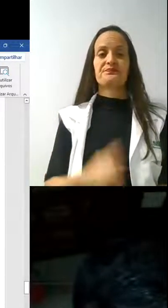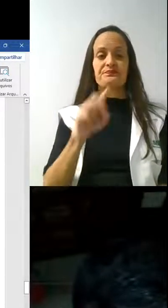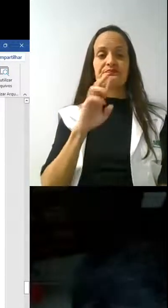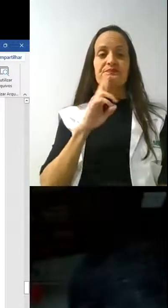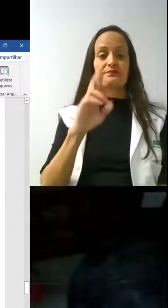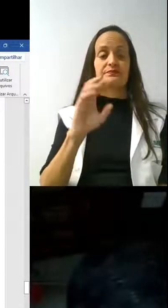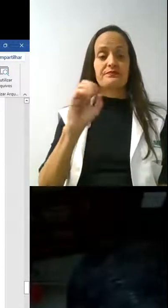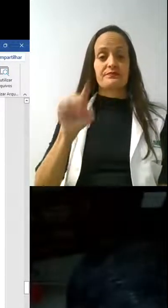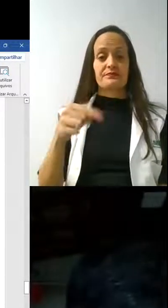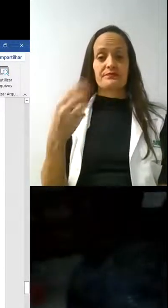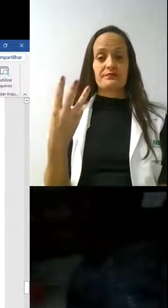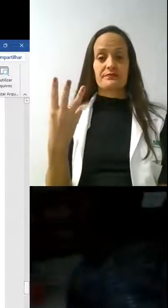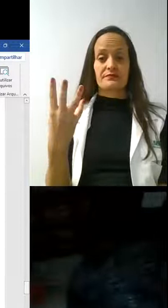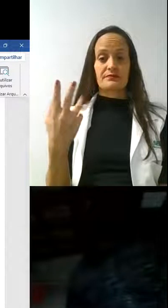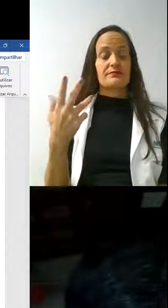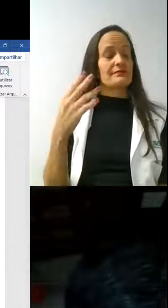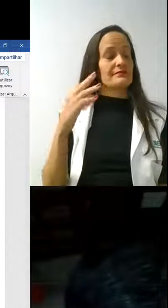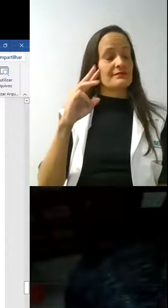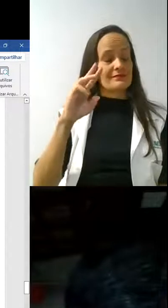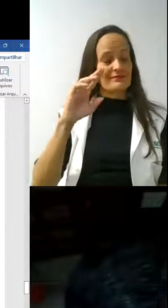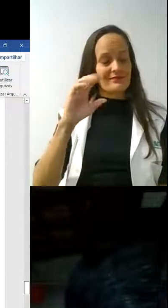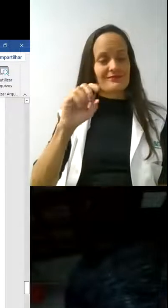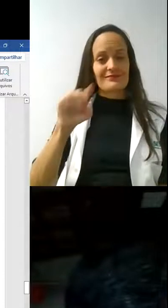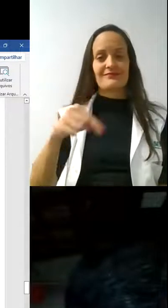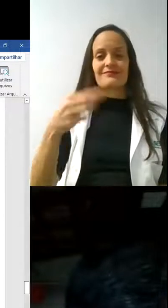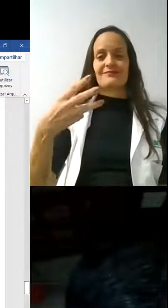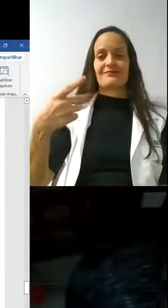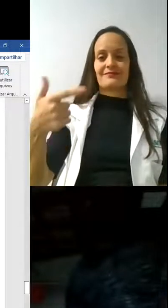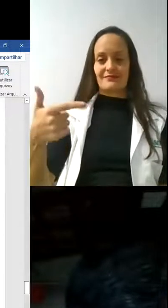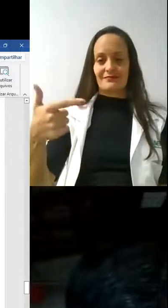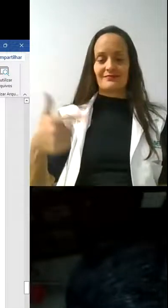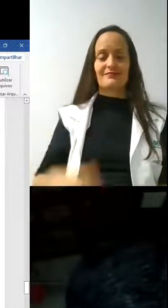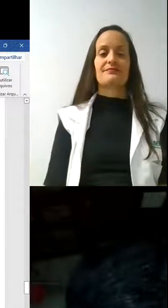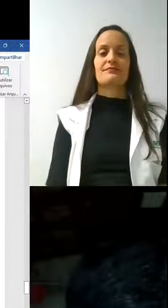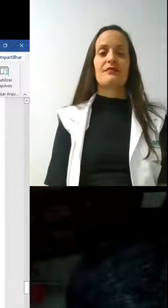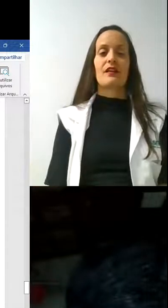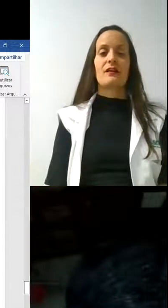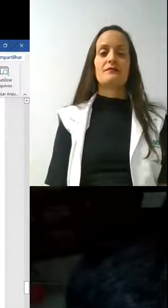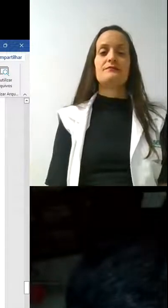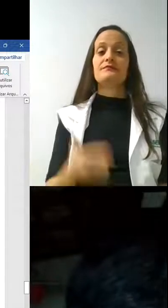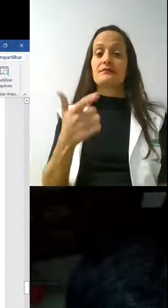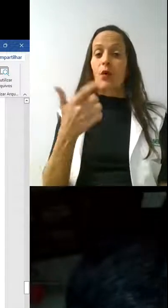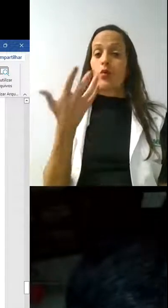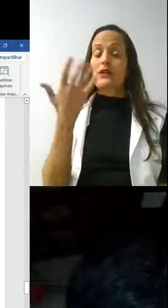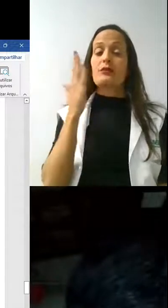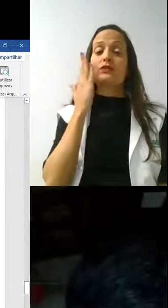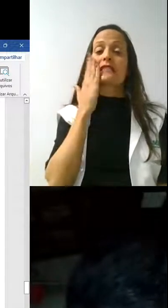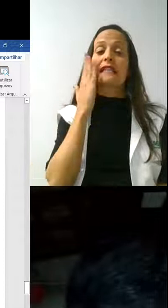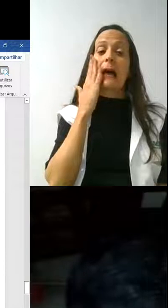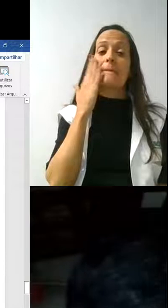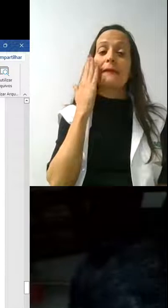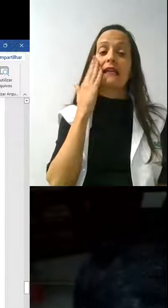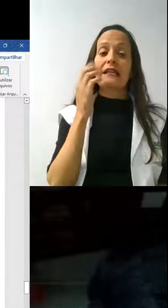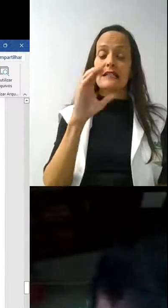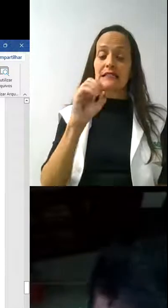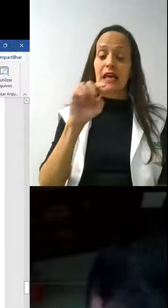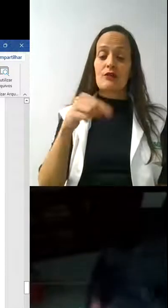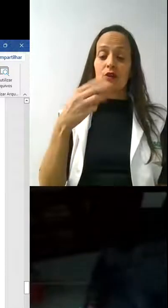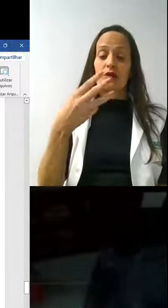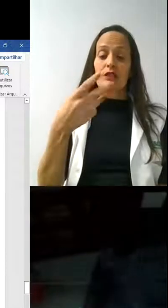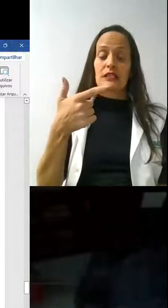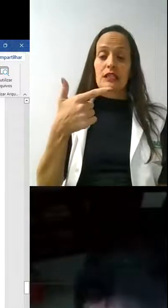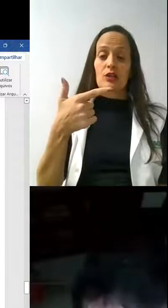Esse valor que eu tenho é o valor em metros. Se eu quiser saber esse valor, quanto que é esse valor em